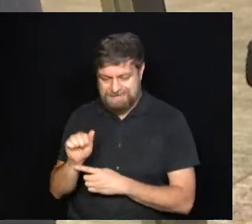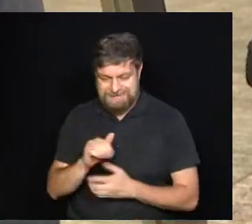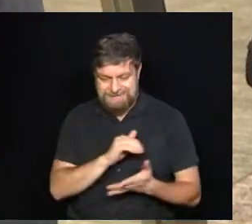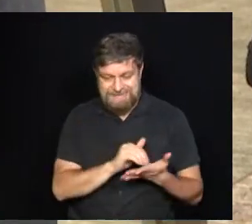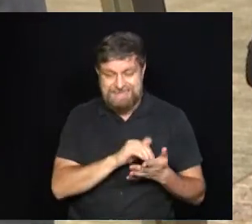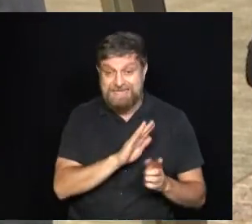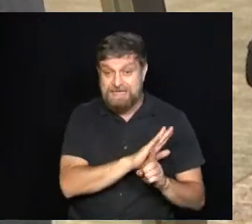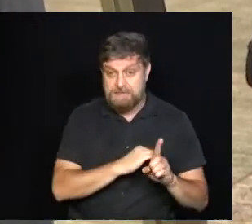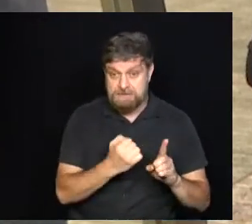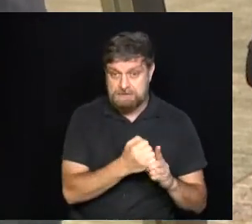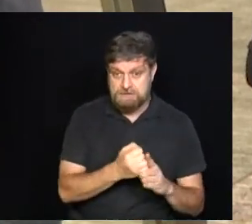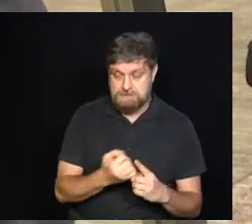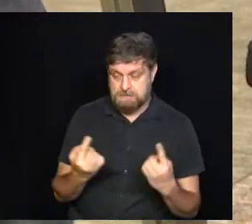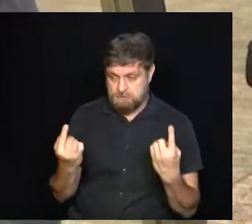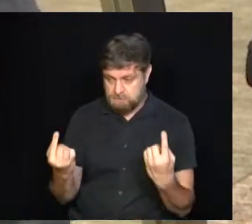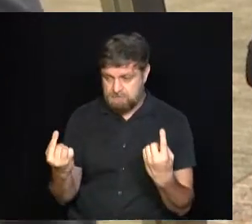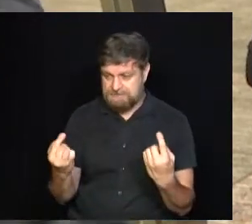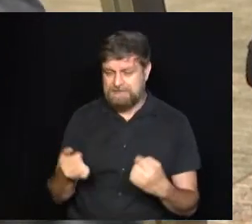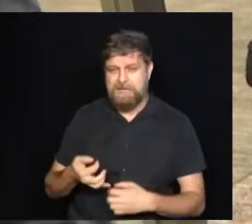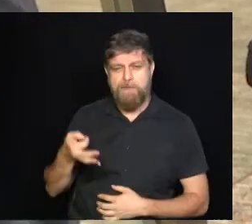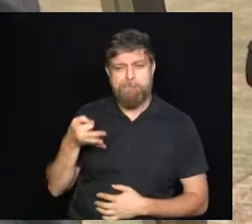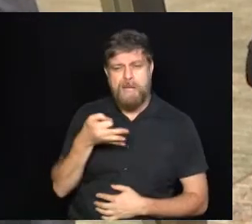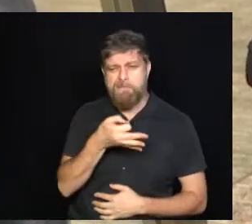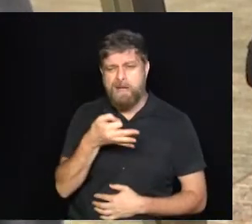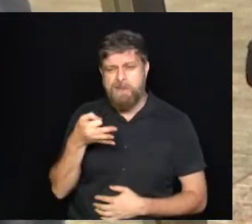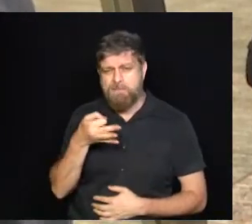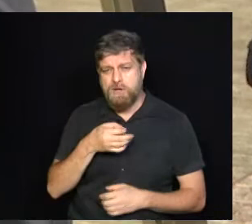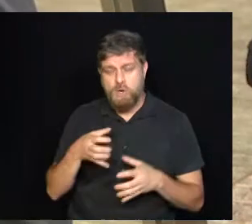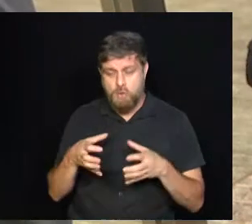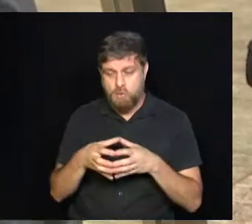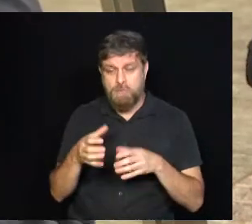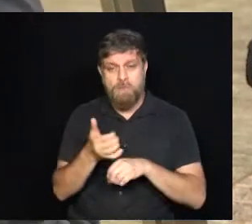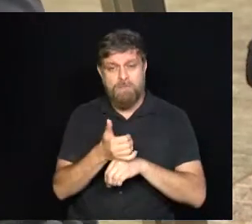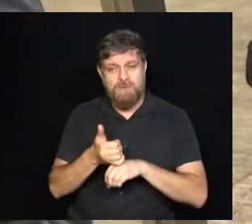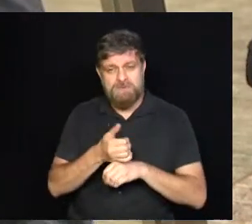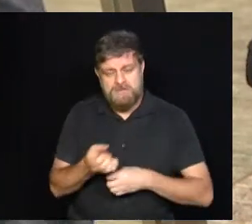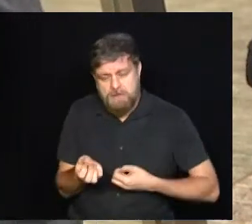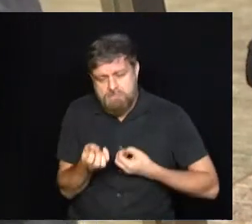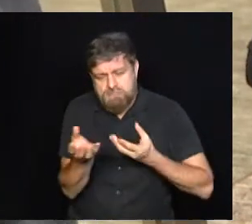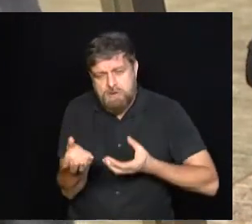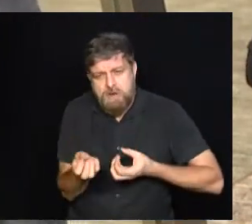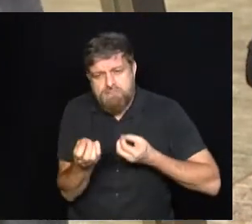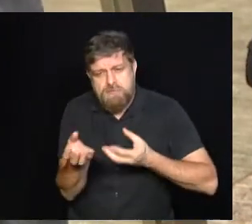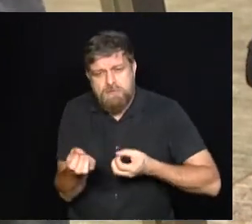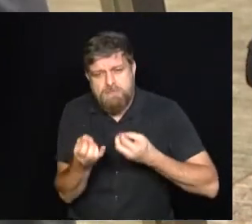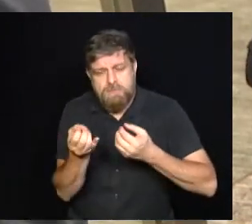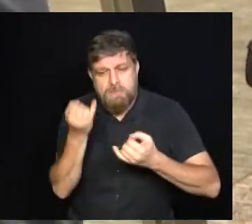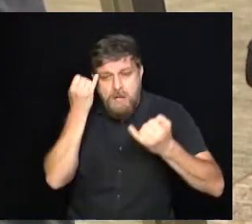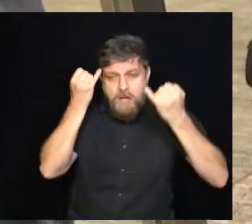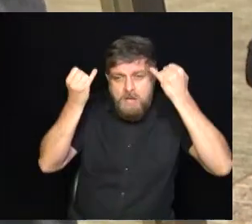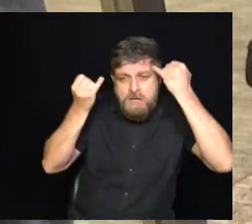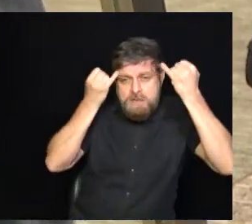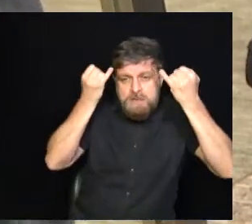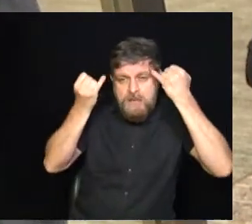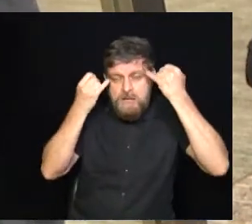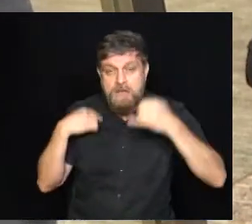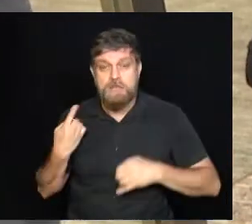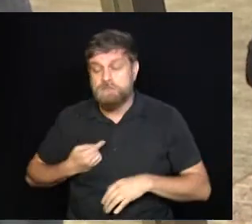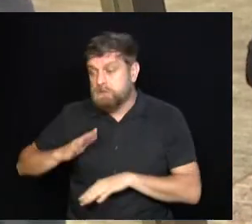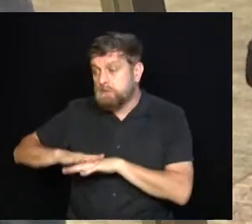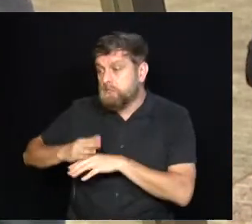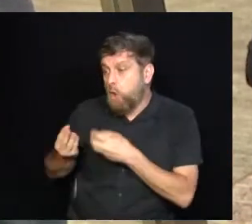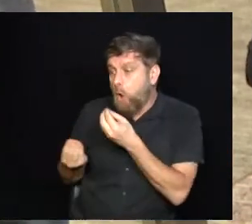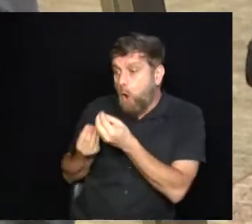elas puderam, né, dar informação com toda a equipe que aqui estava, passar muitas ideias daquilo que a gente pode fazer,